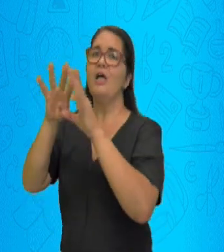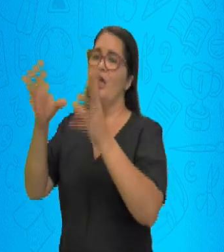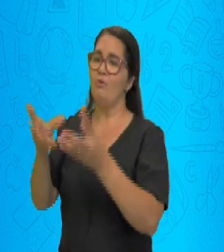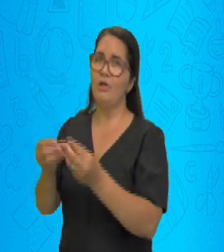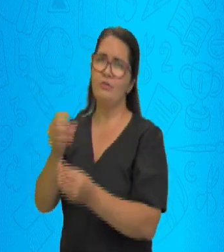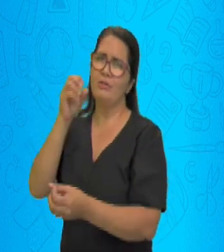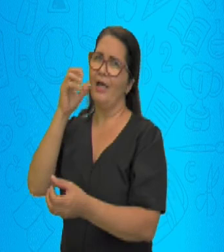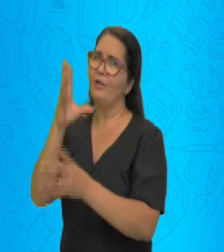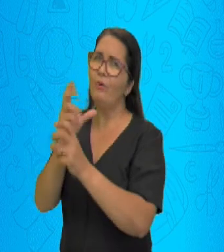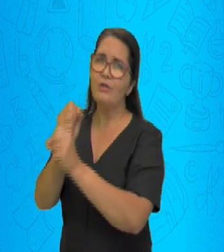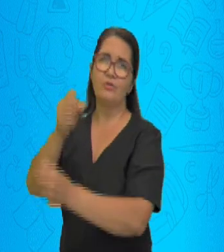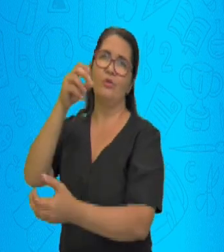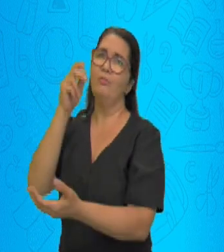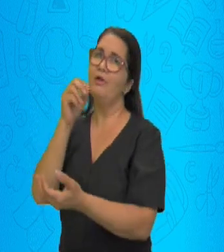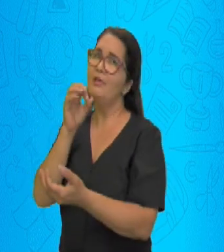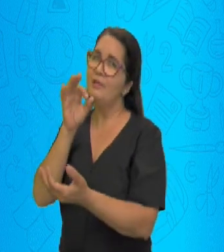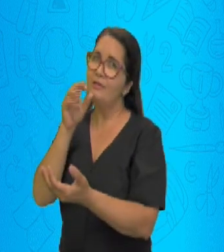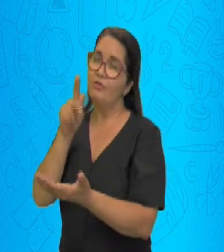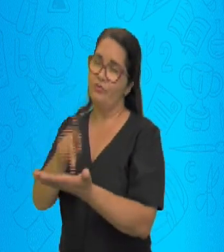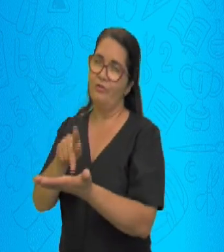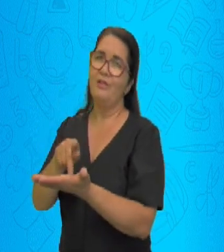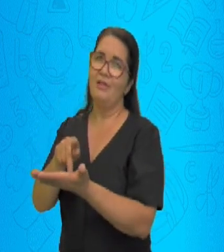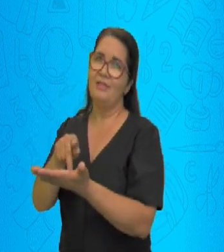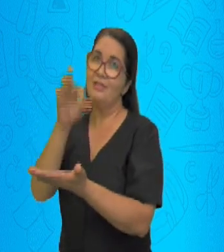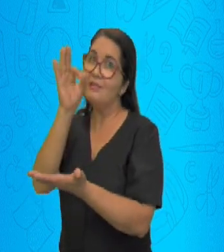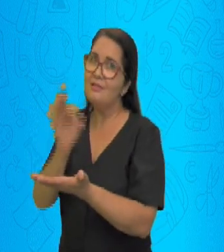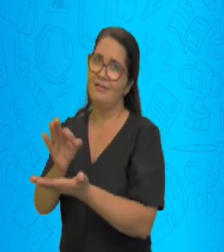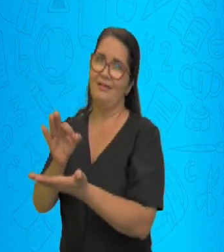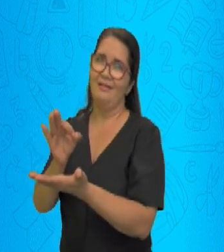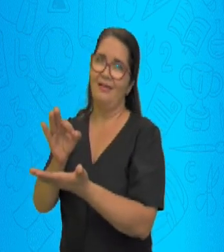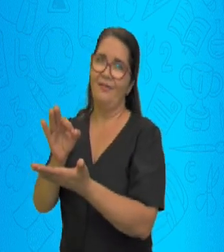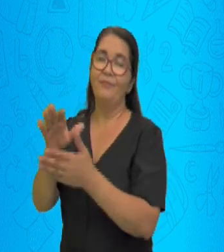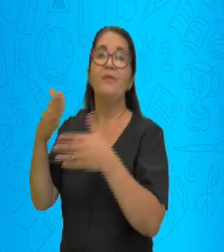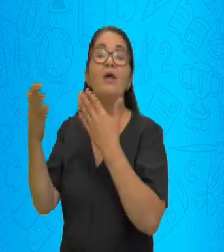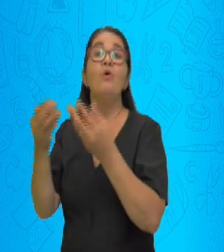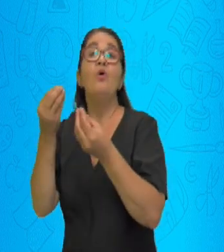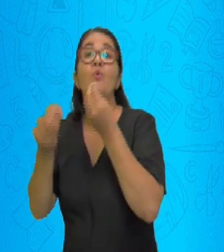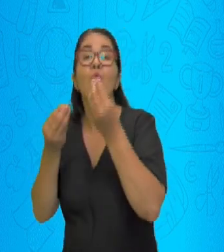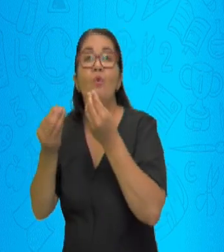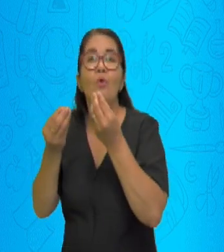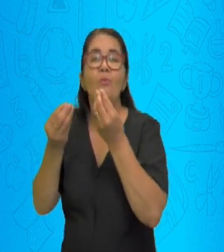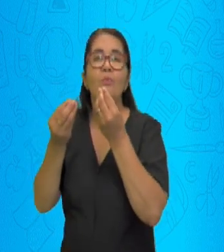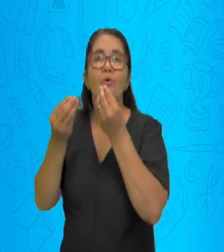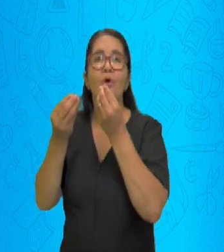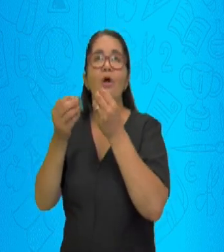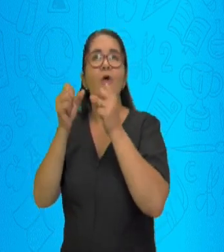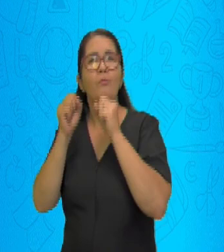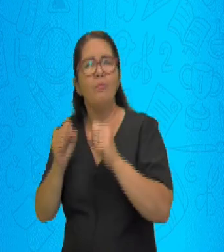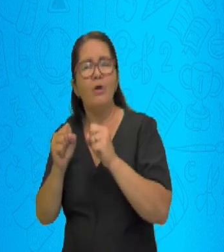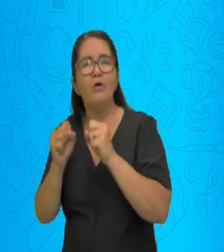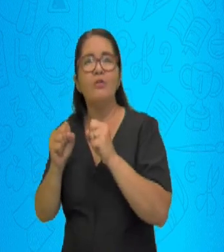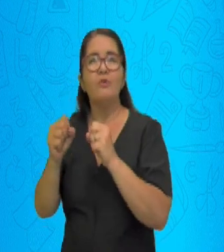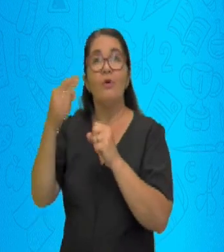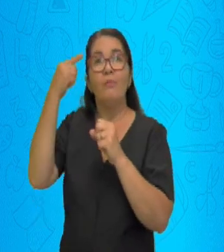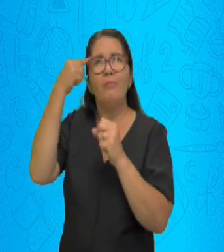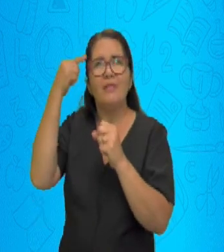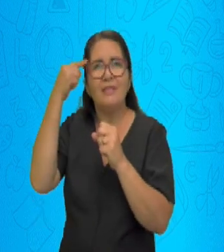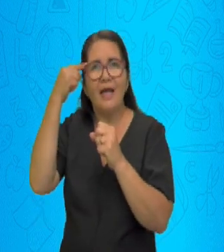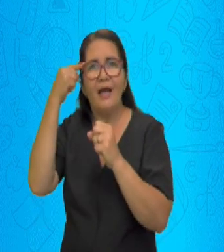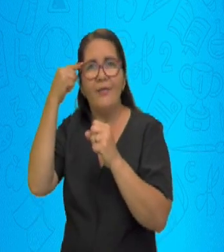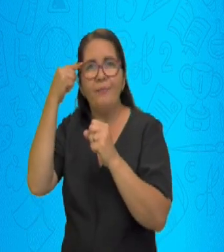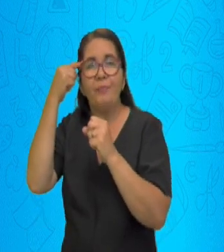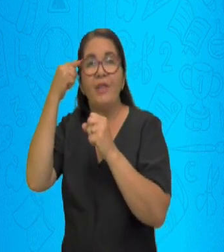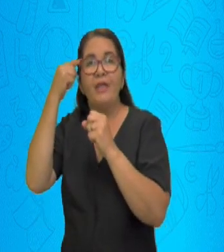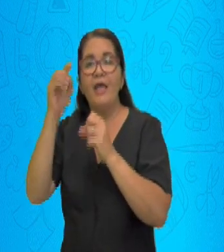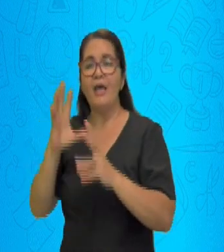611. Esta é a operação com reserva, ou também adição com agrupamentos. E